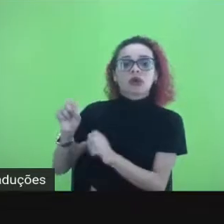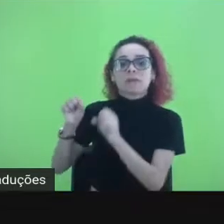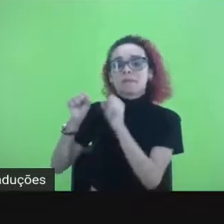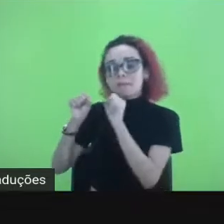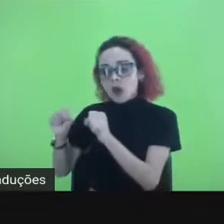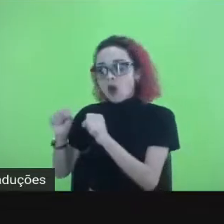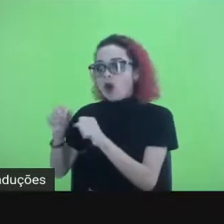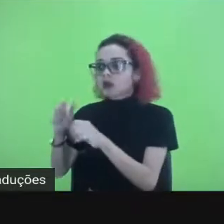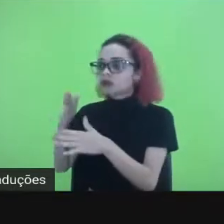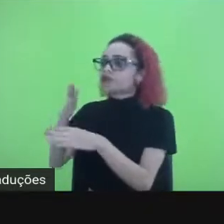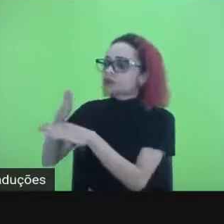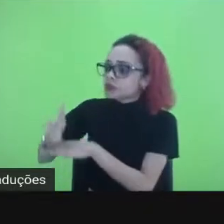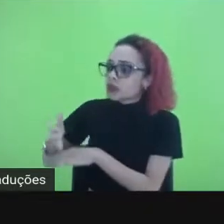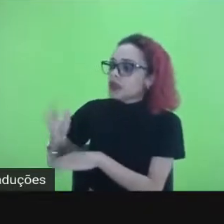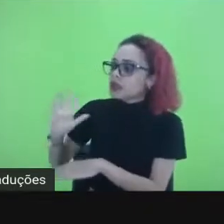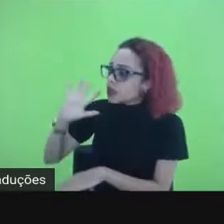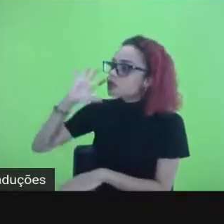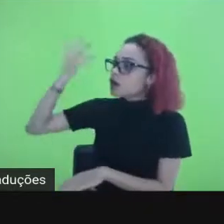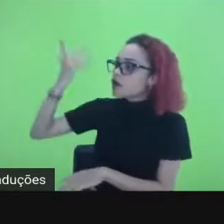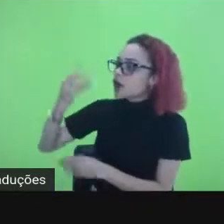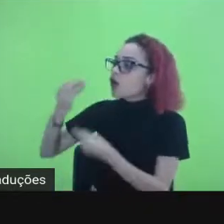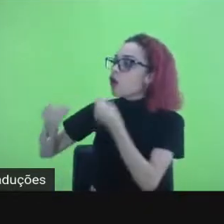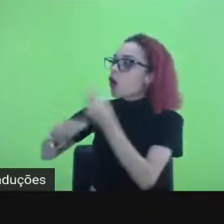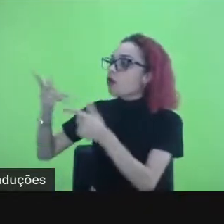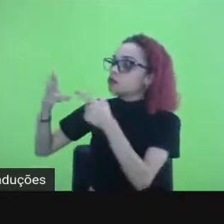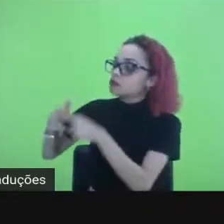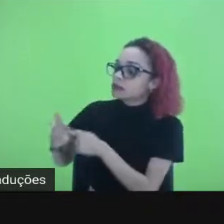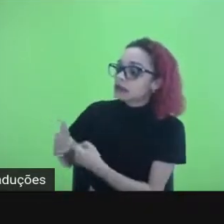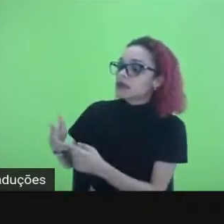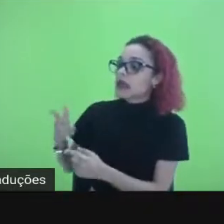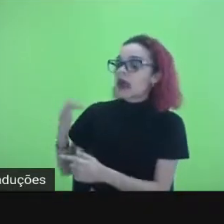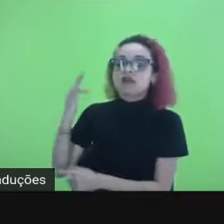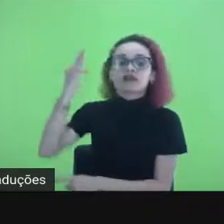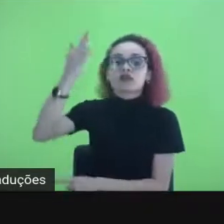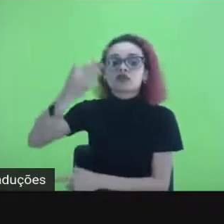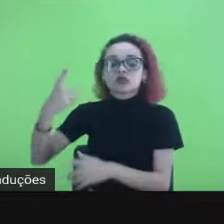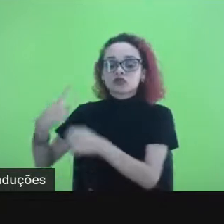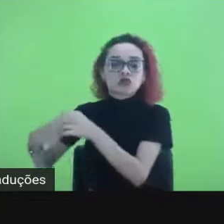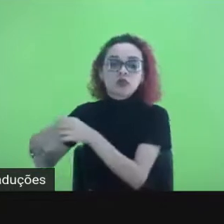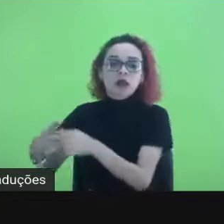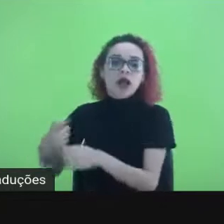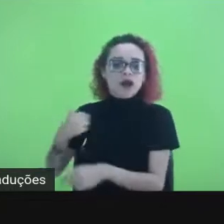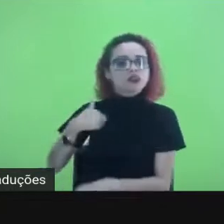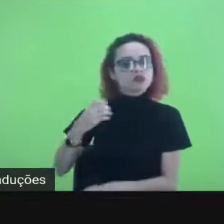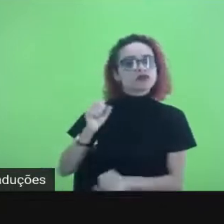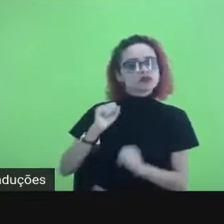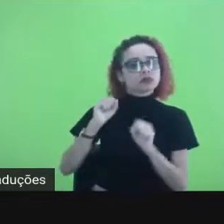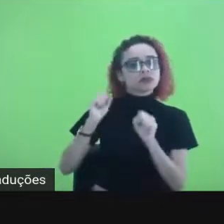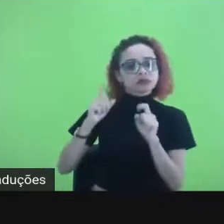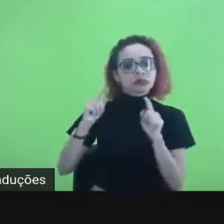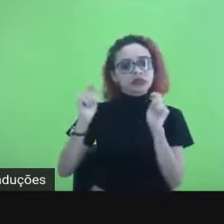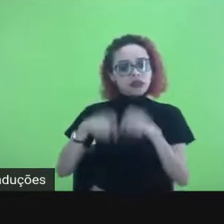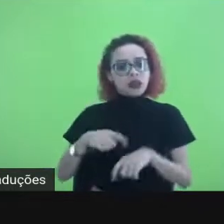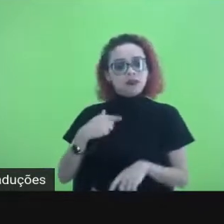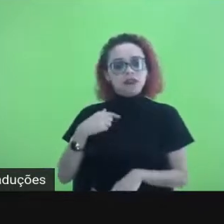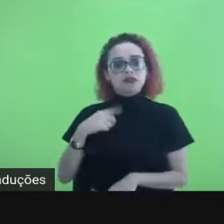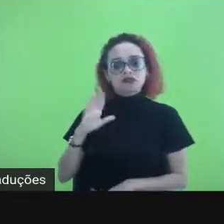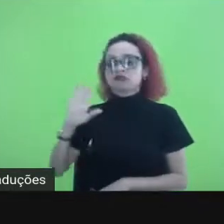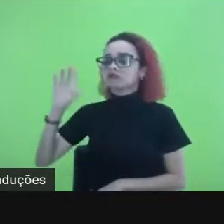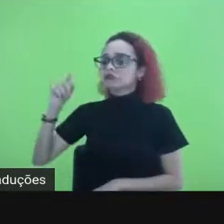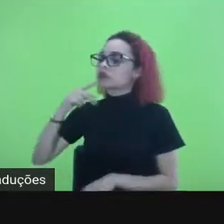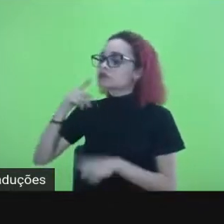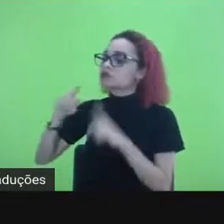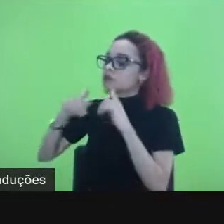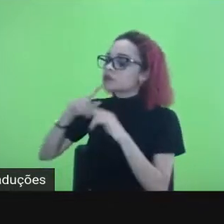né? E de decidir também sobre o futuro da sua região, do seu bairro, né? E tudo isso atravessado por